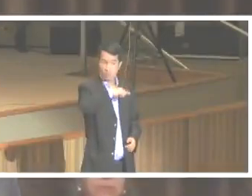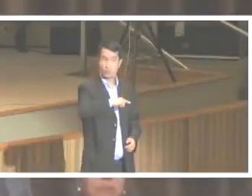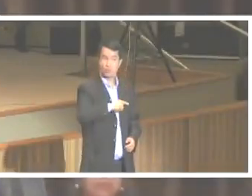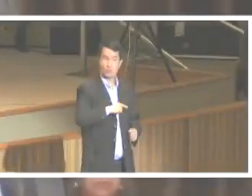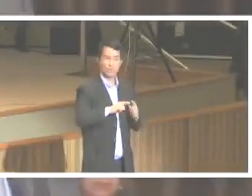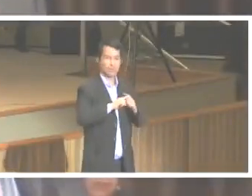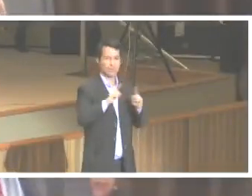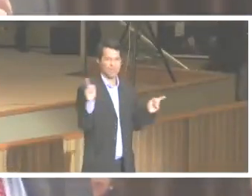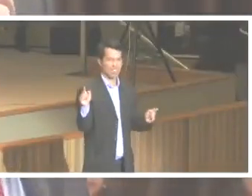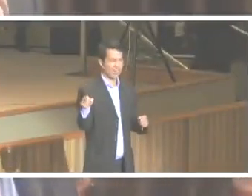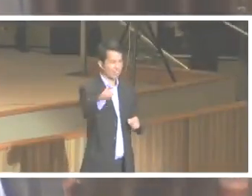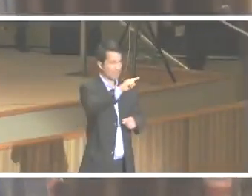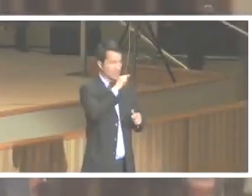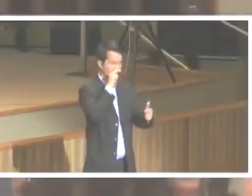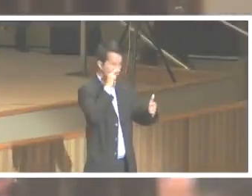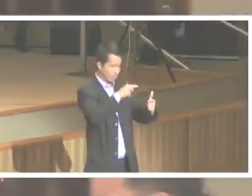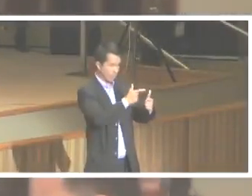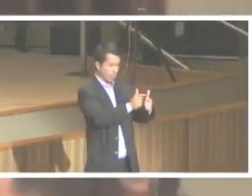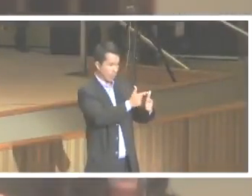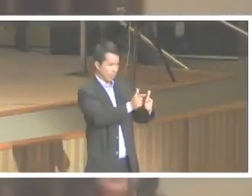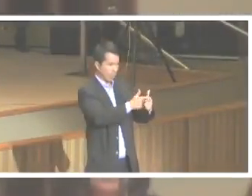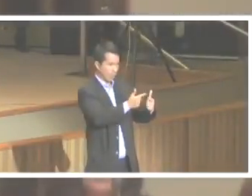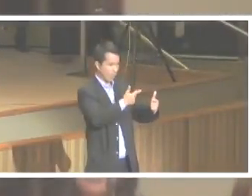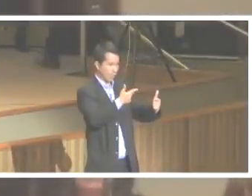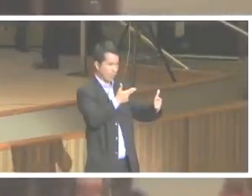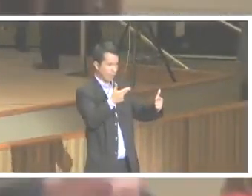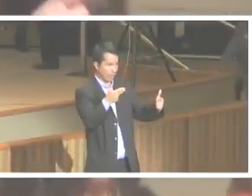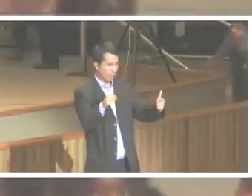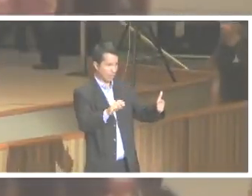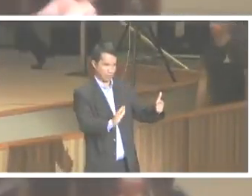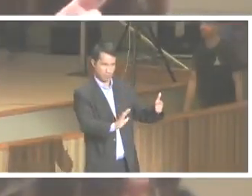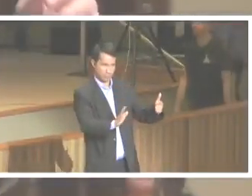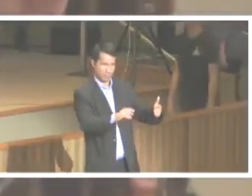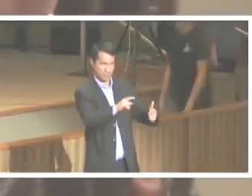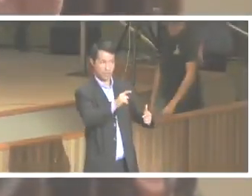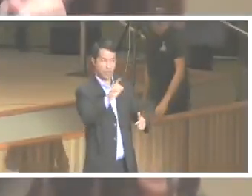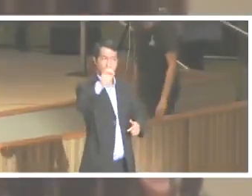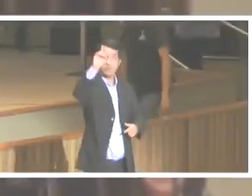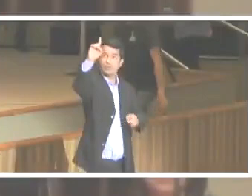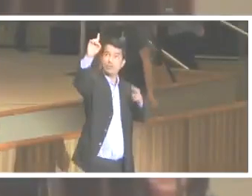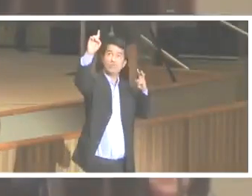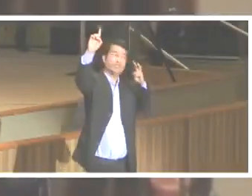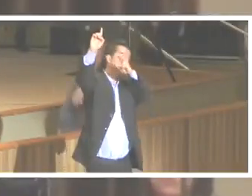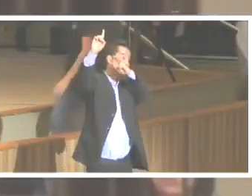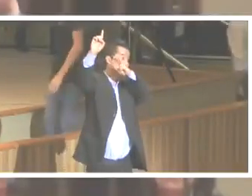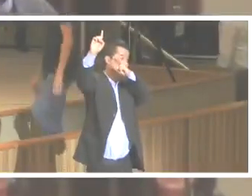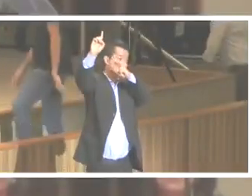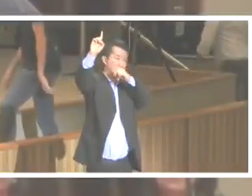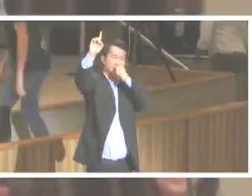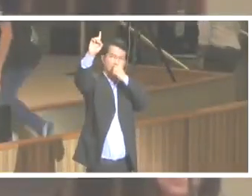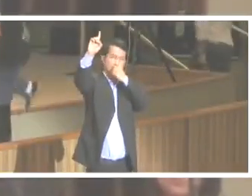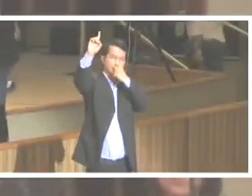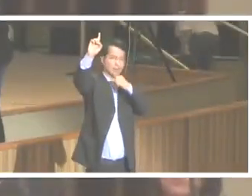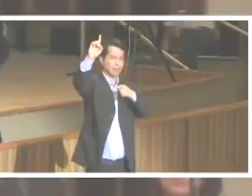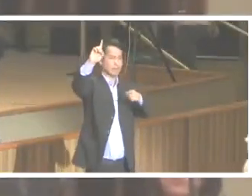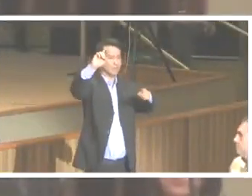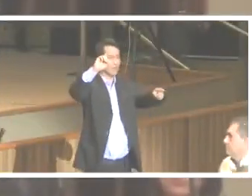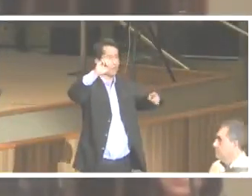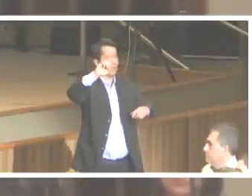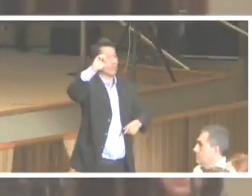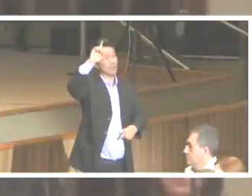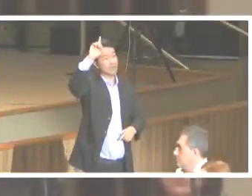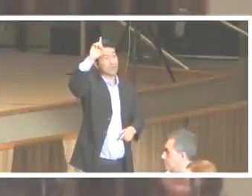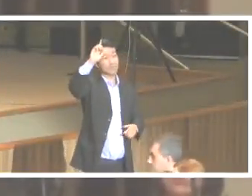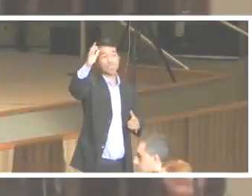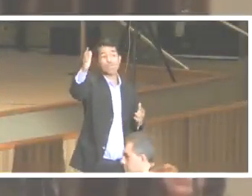olhar o tamanho dos rios riscos e voltar o olhar para o tamanho do meu deus qual é o tamanho do teu deus